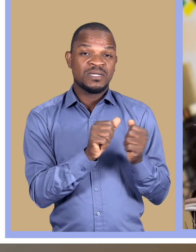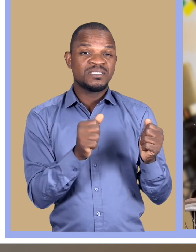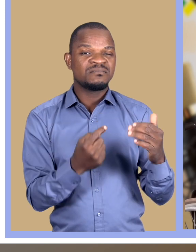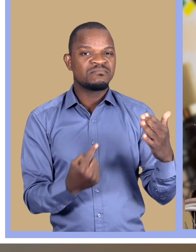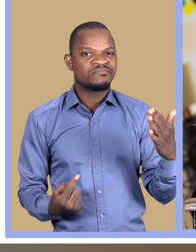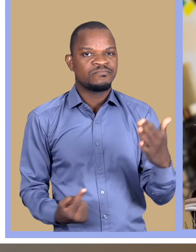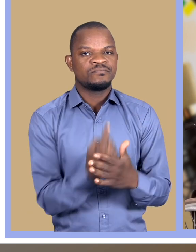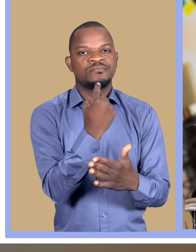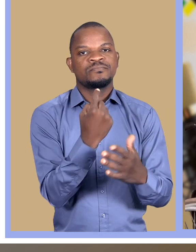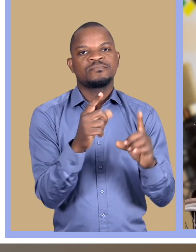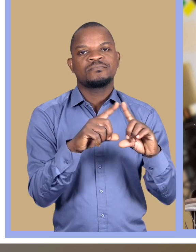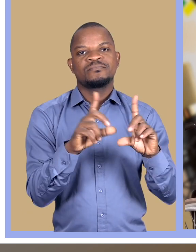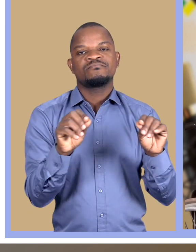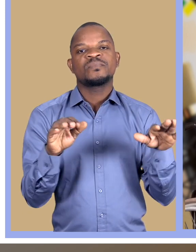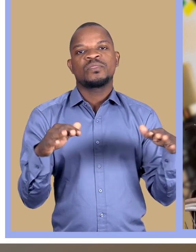vai gerar o quê?